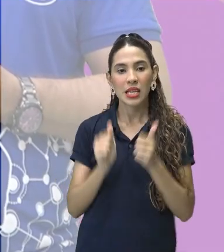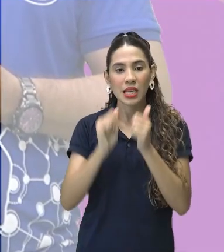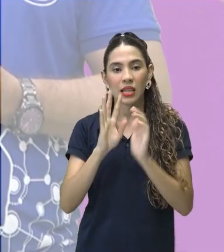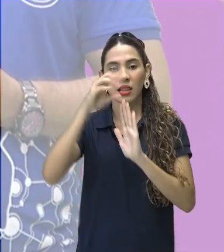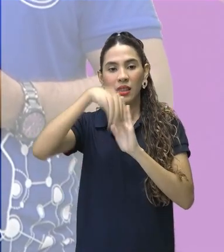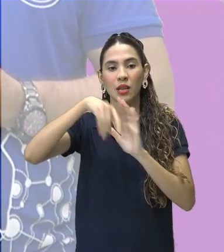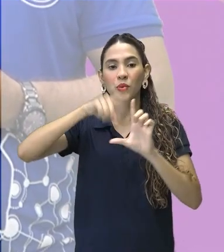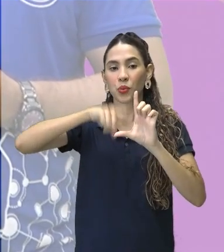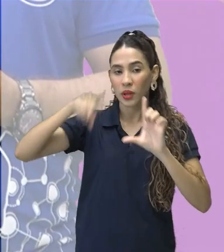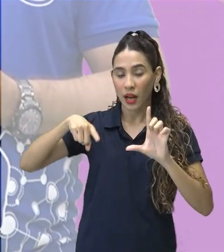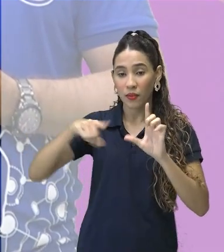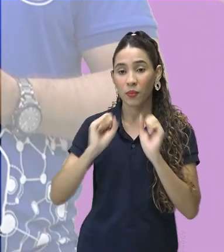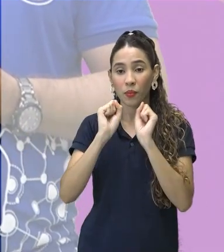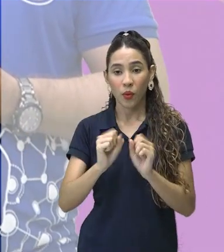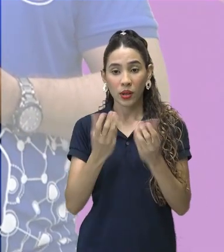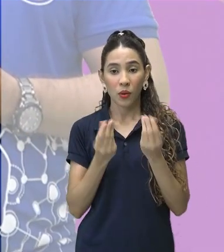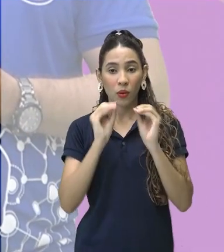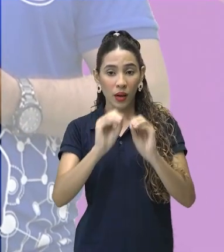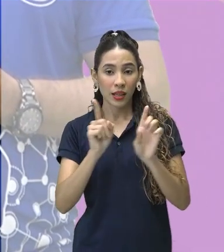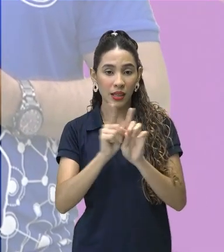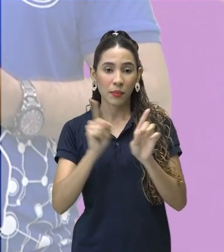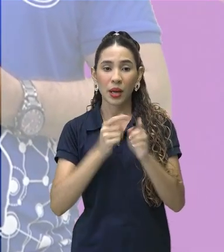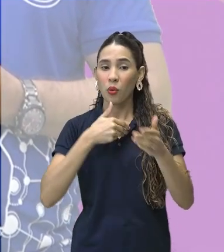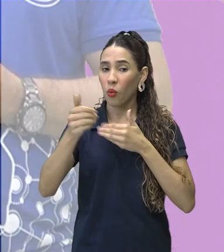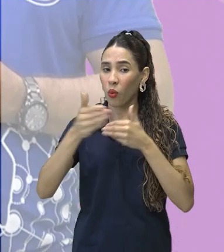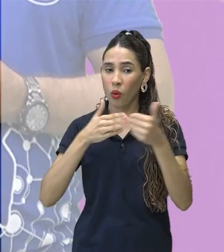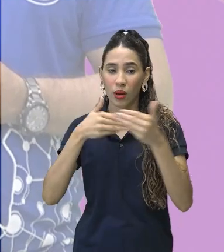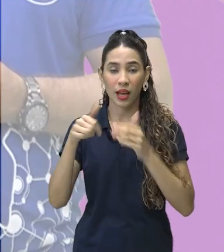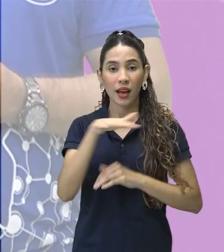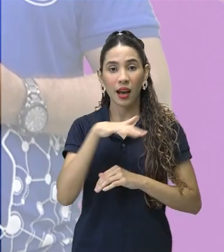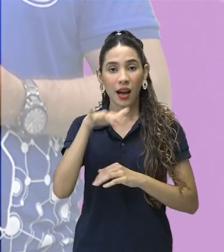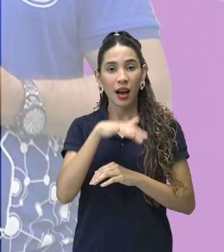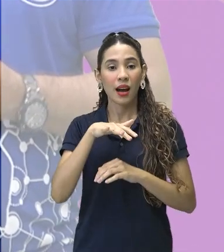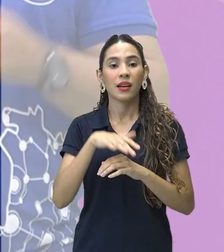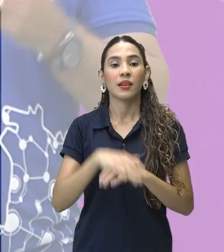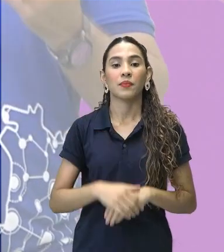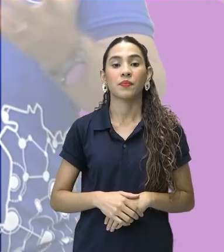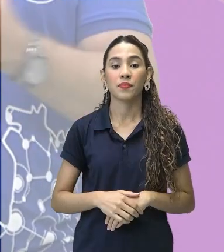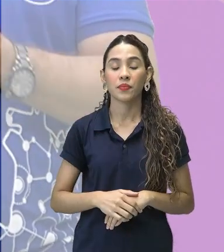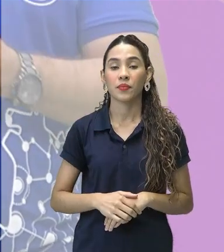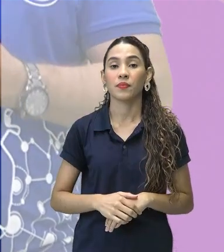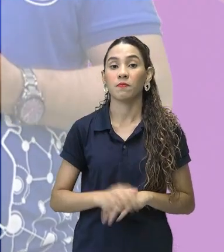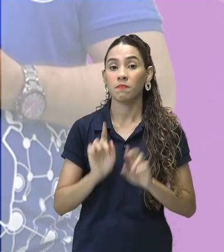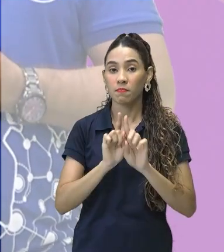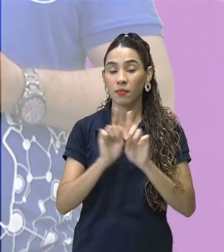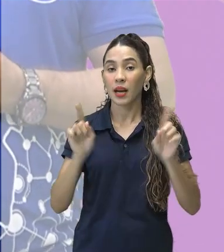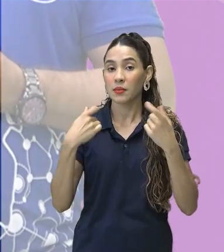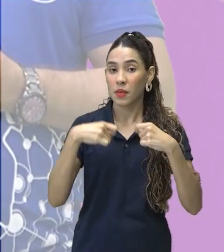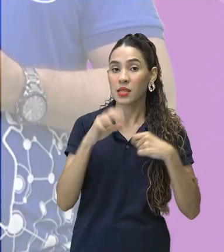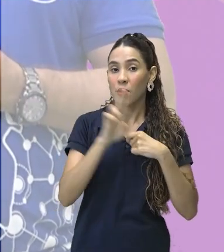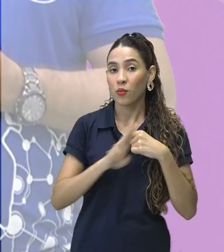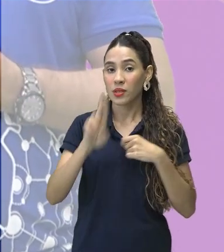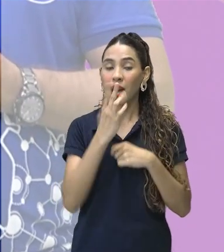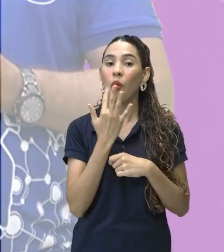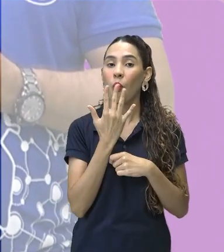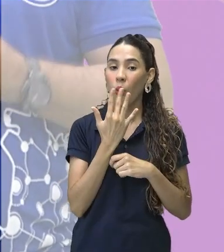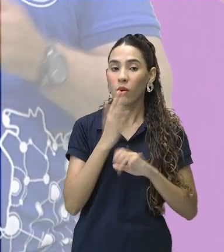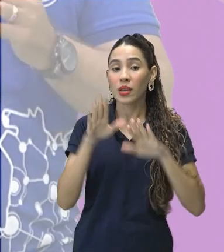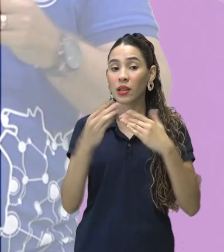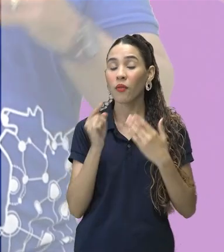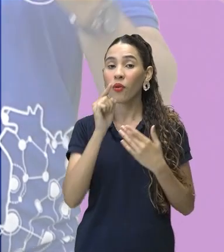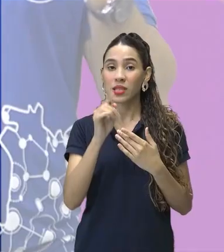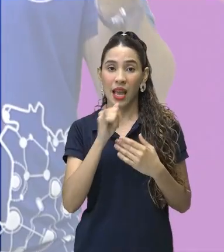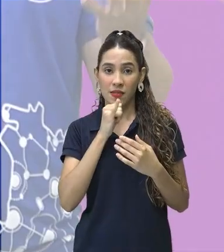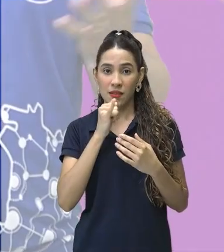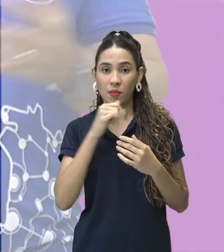no gráfico. Podem ser colocadas em qualquer parte e destacadas por cores. Então, quando você, por